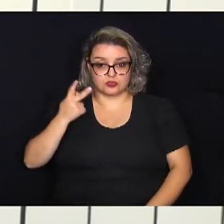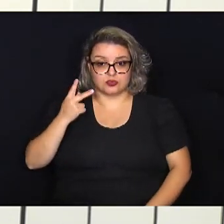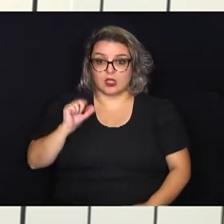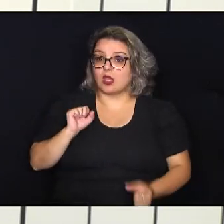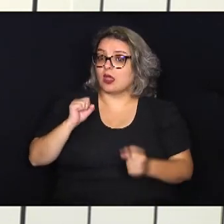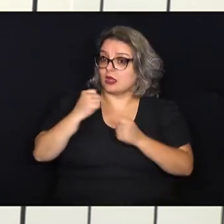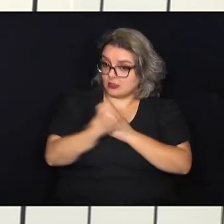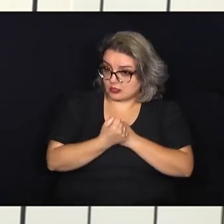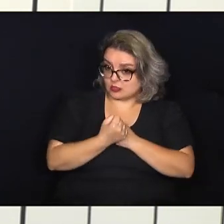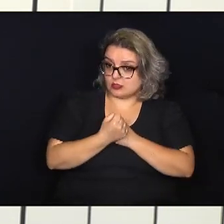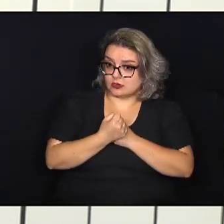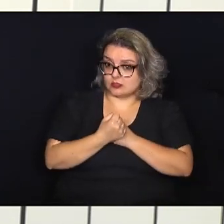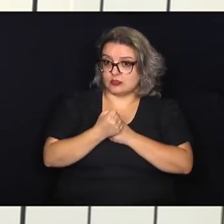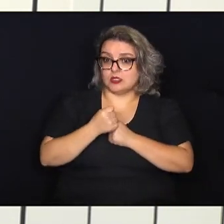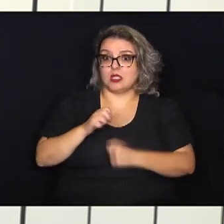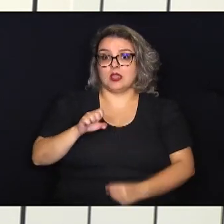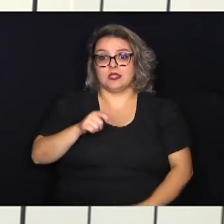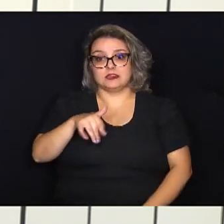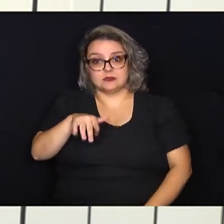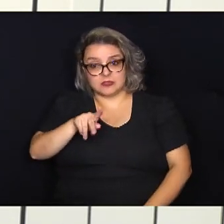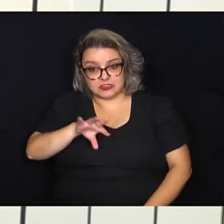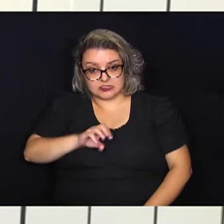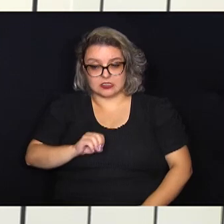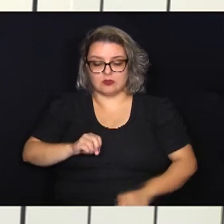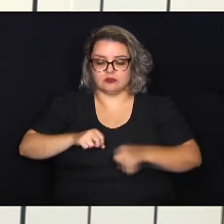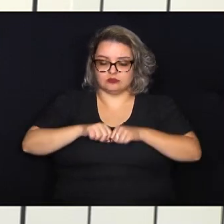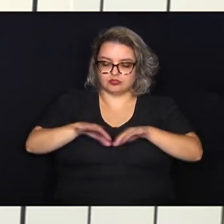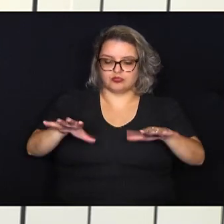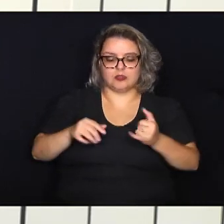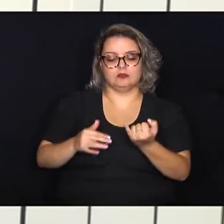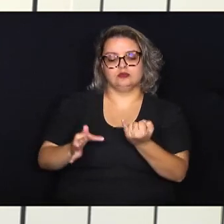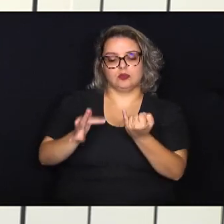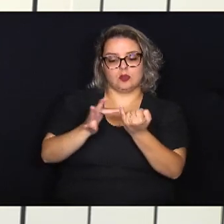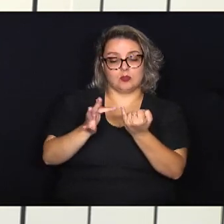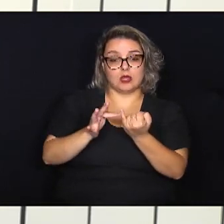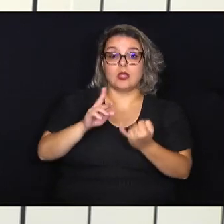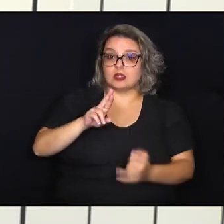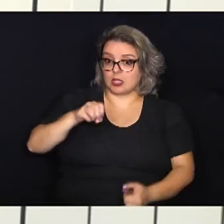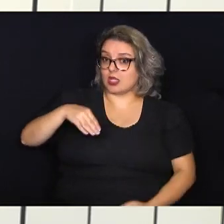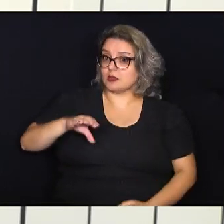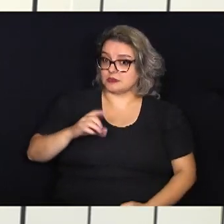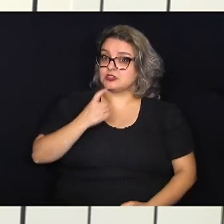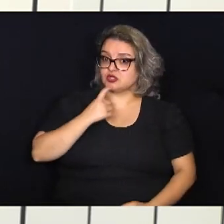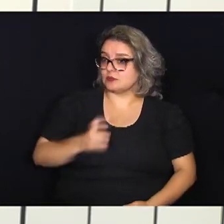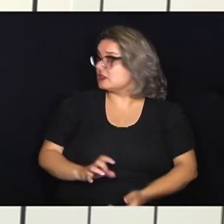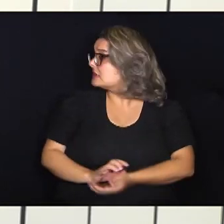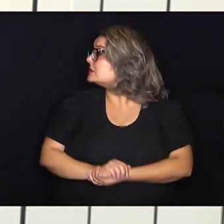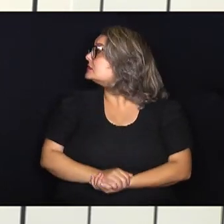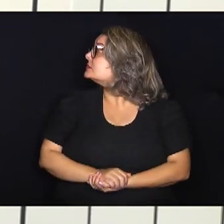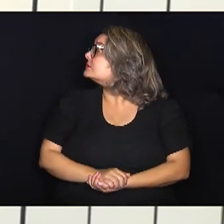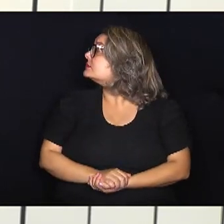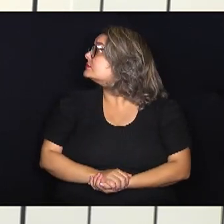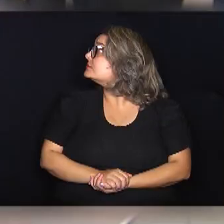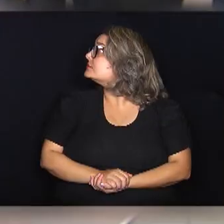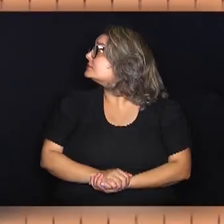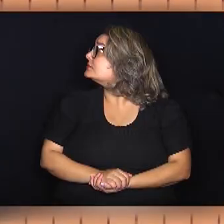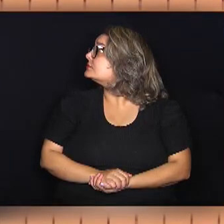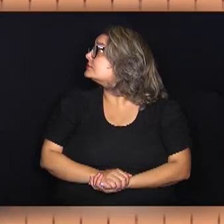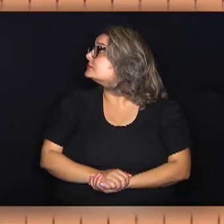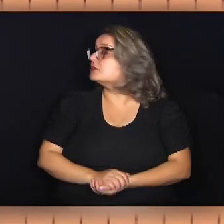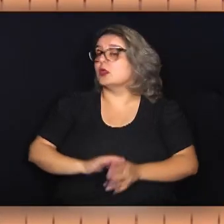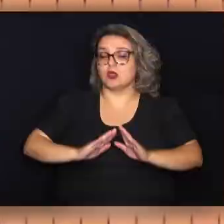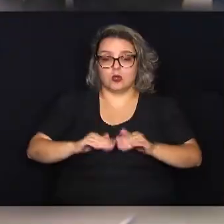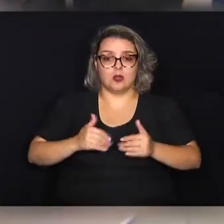defesa da expansão do Instituto Federal aqui na região metropolitana de Campinas. O requerimento